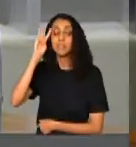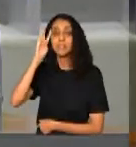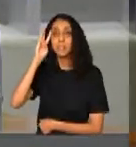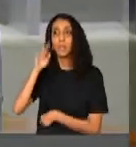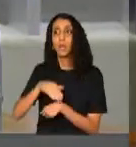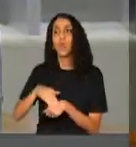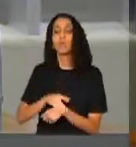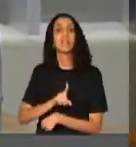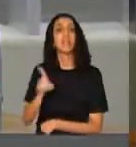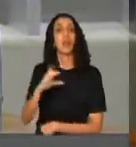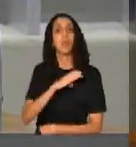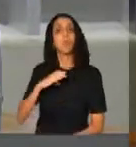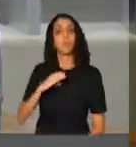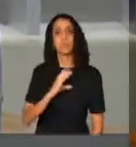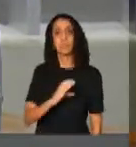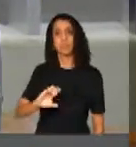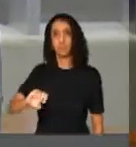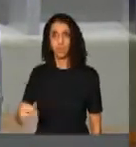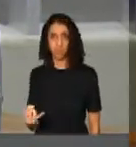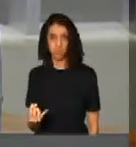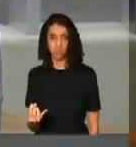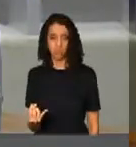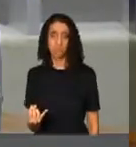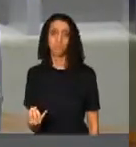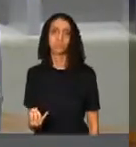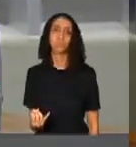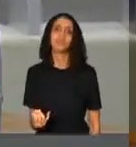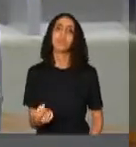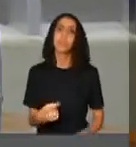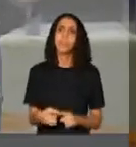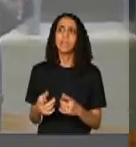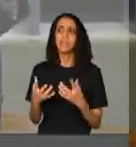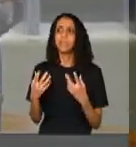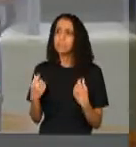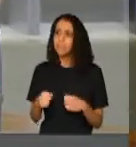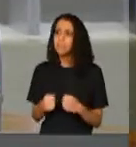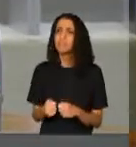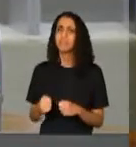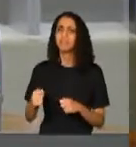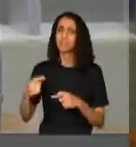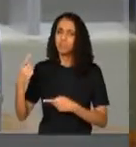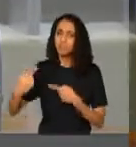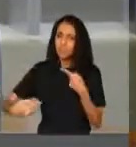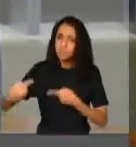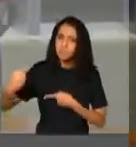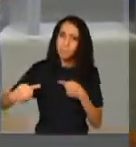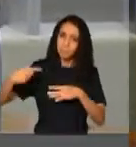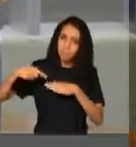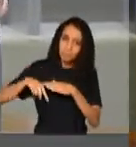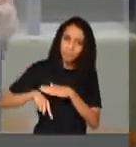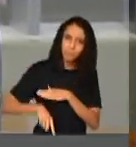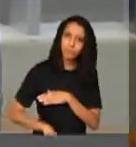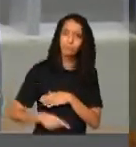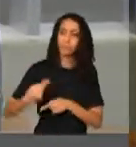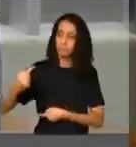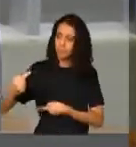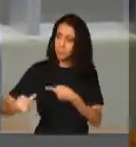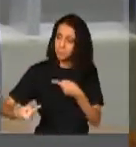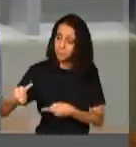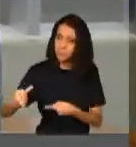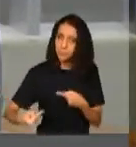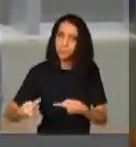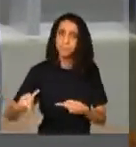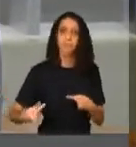de Constituição e Justiça, mas nós topamos uma discussão muito mais ampla, um debate muito mais amplo, que